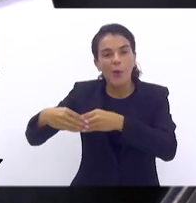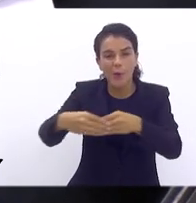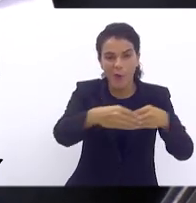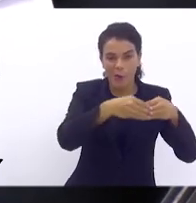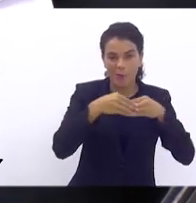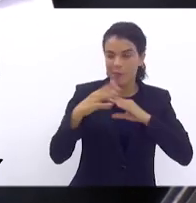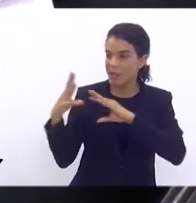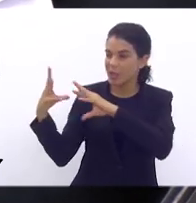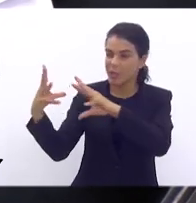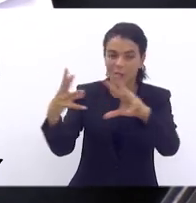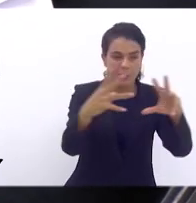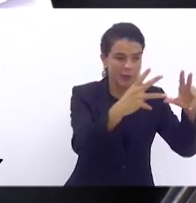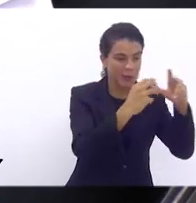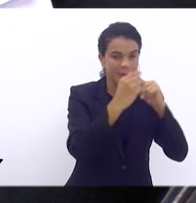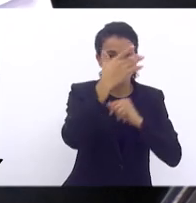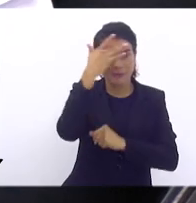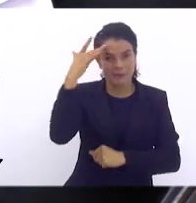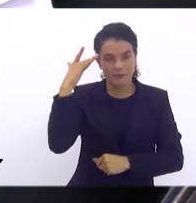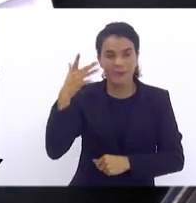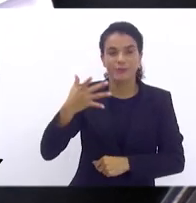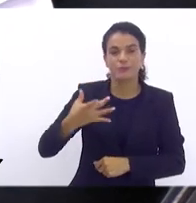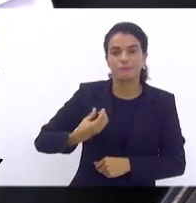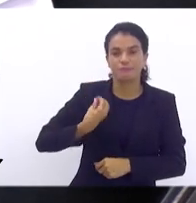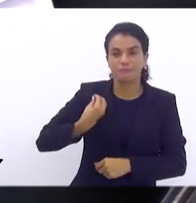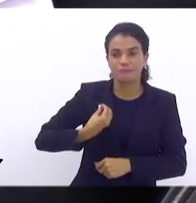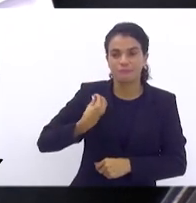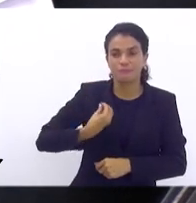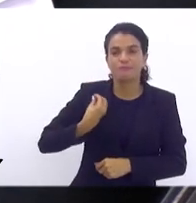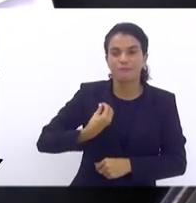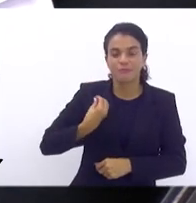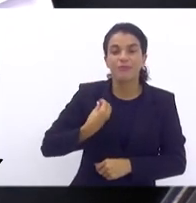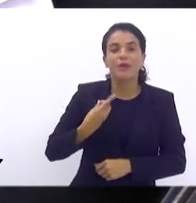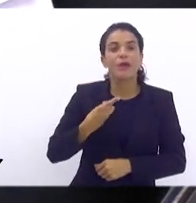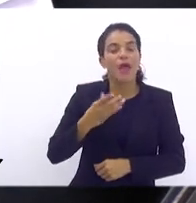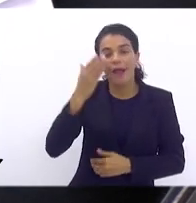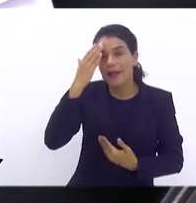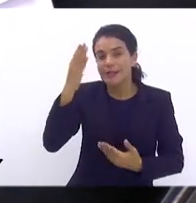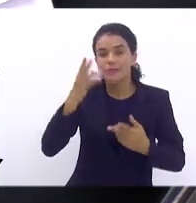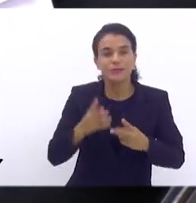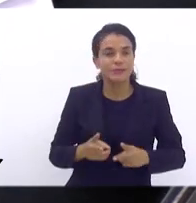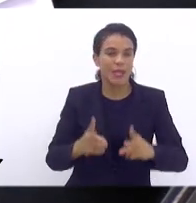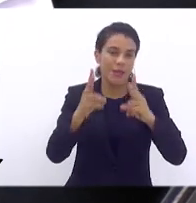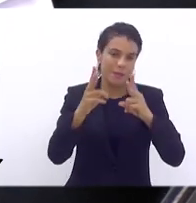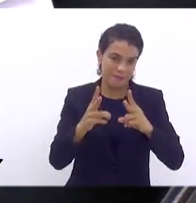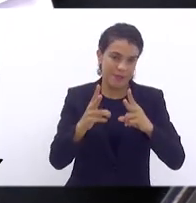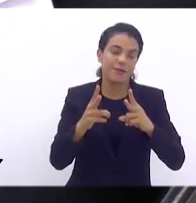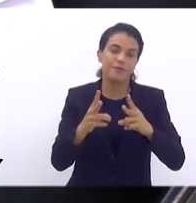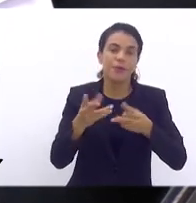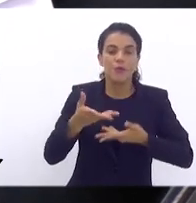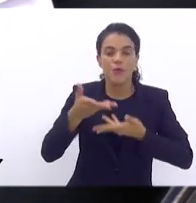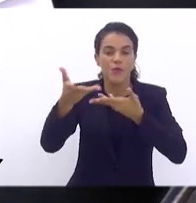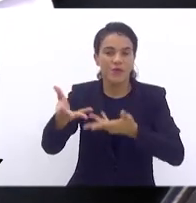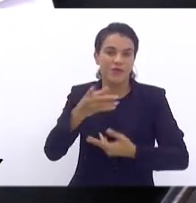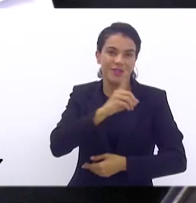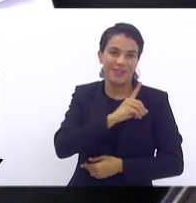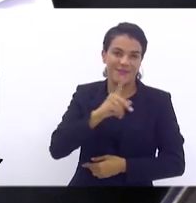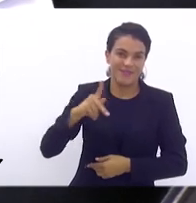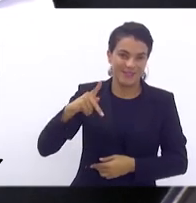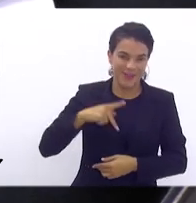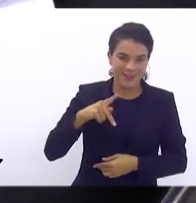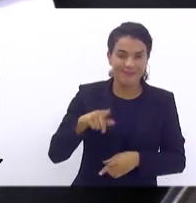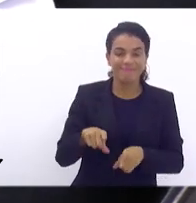pessoas que participam aí desse ato e agradeço sempre esse convite defensoria oportunidade da gente contribuir né